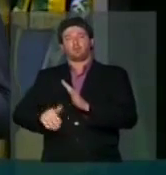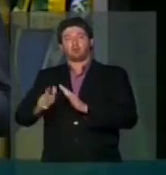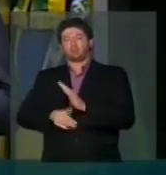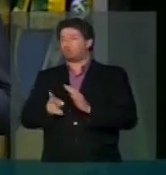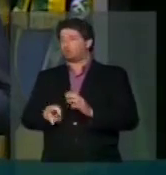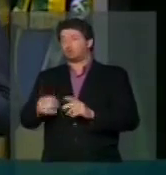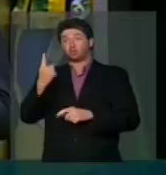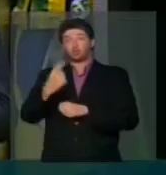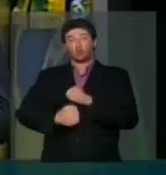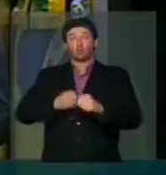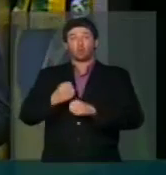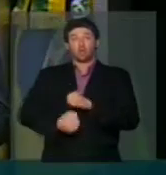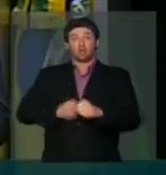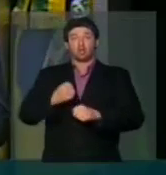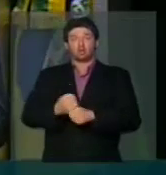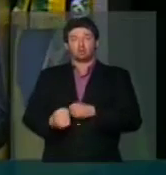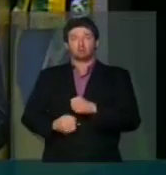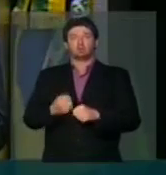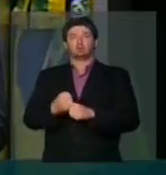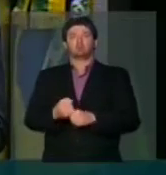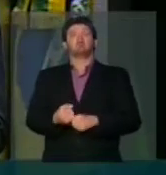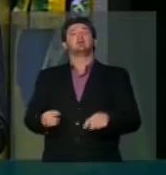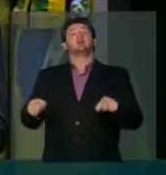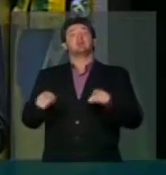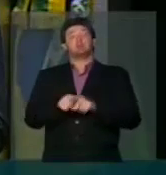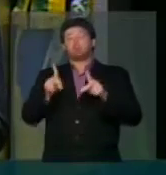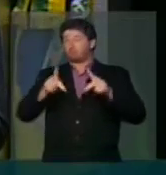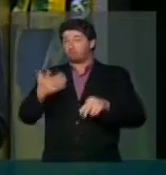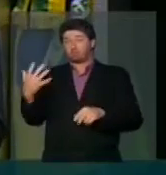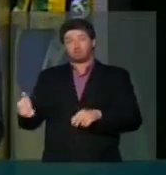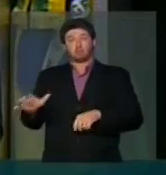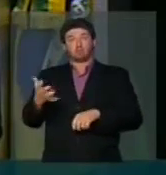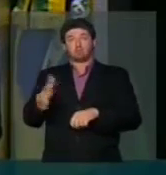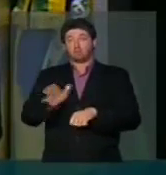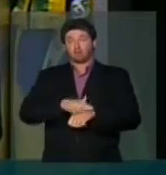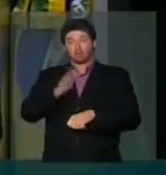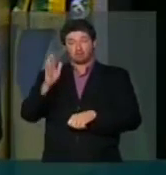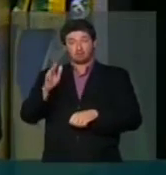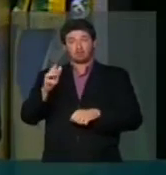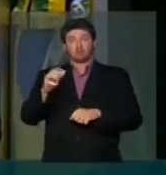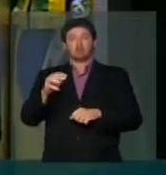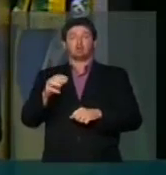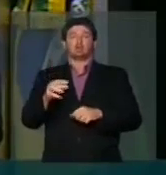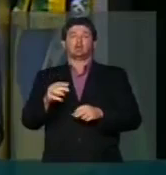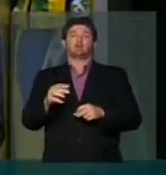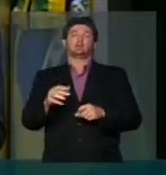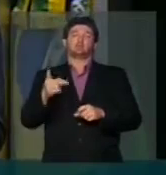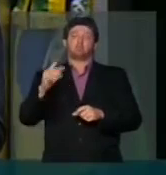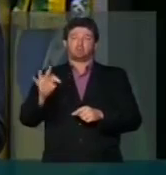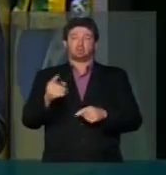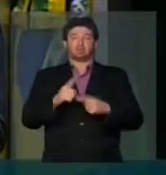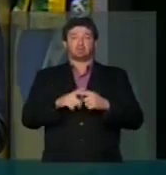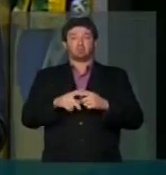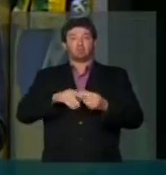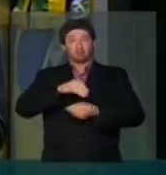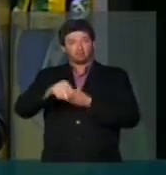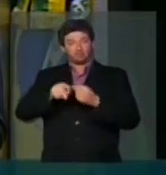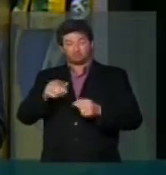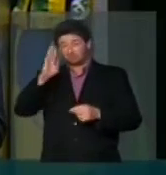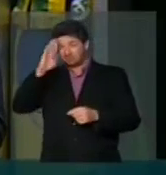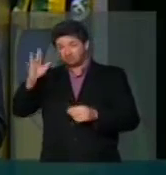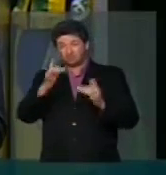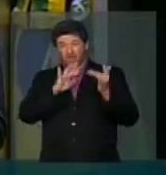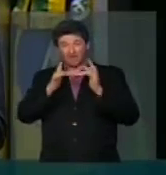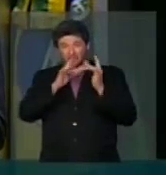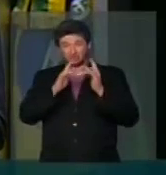anos. A população também rejeita o Partido dos Trabalhadores, envolvido em desvios e má gestão. O principal articulador político